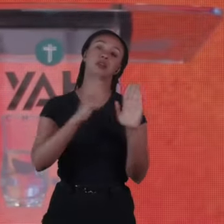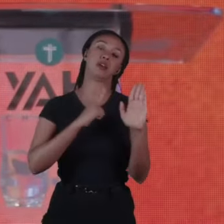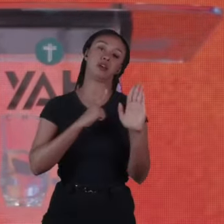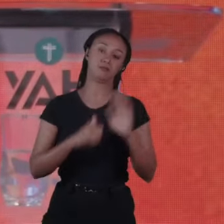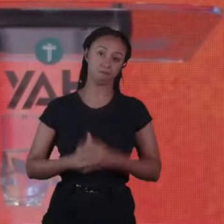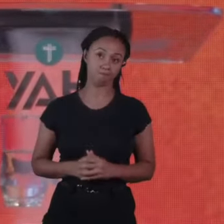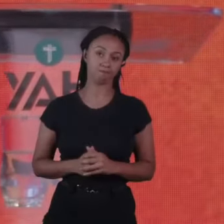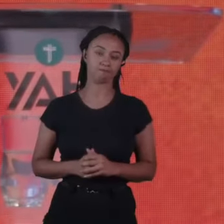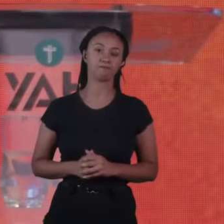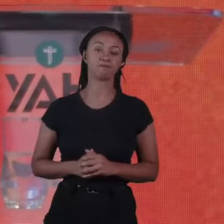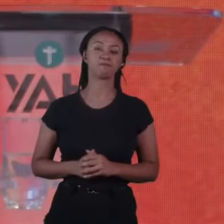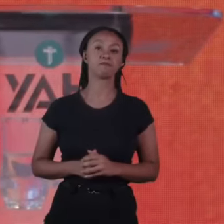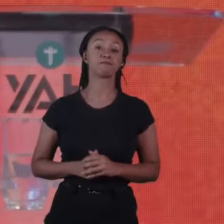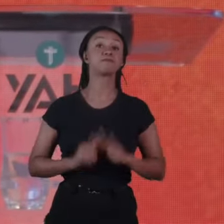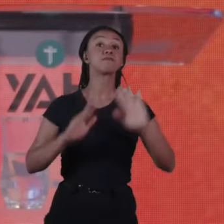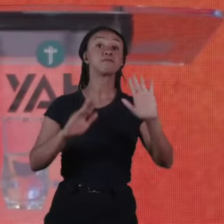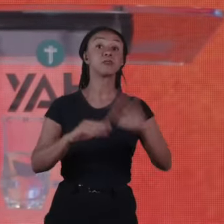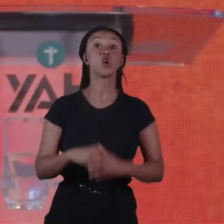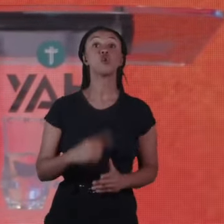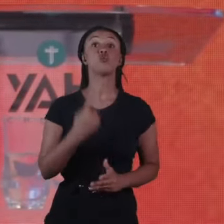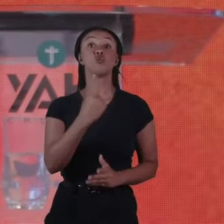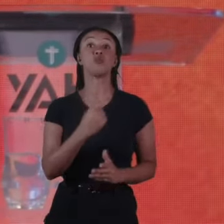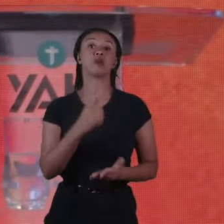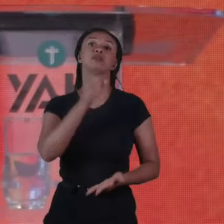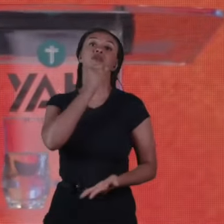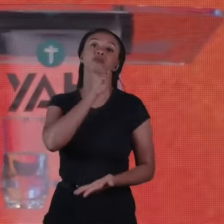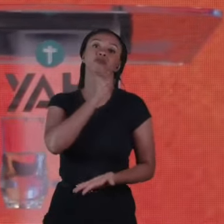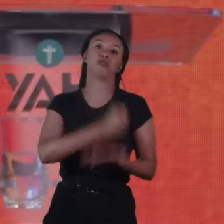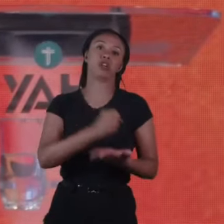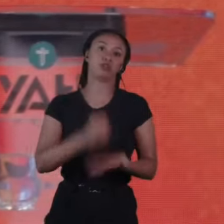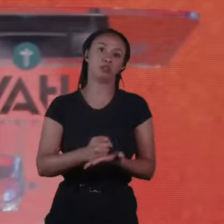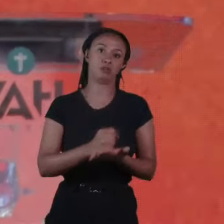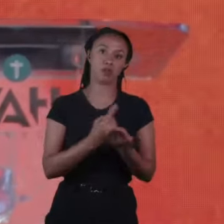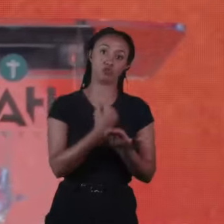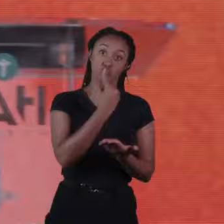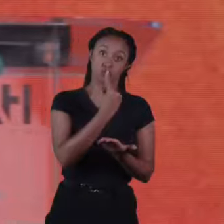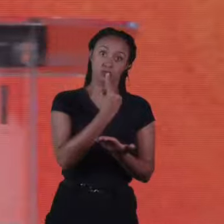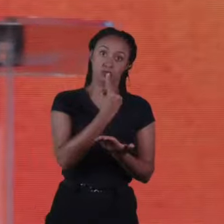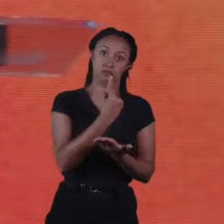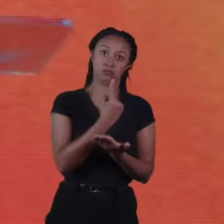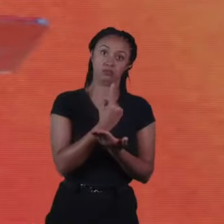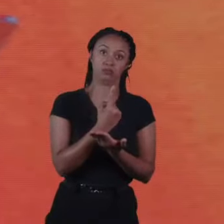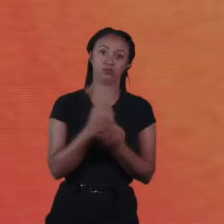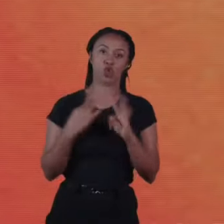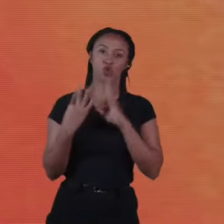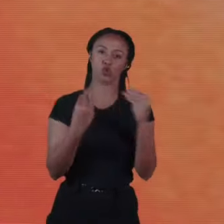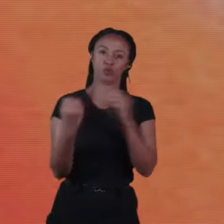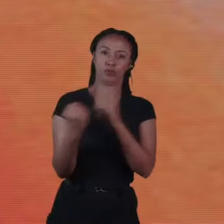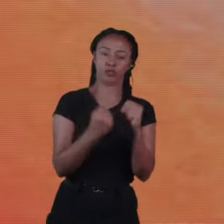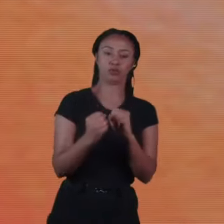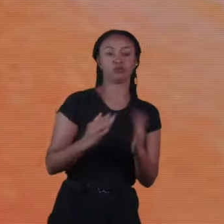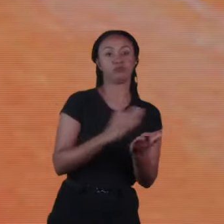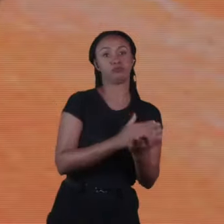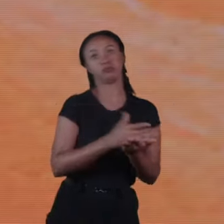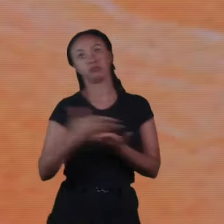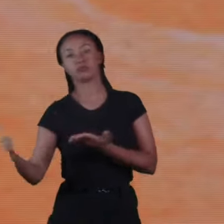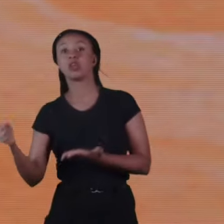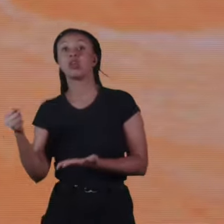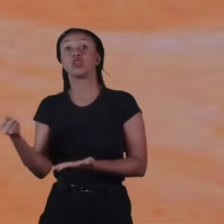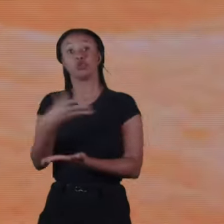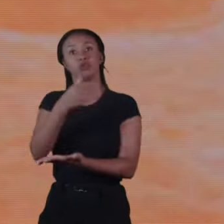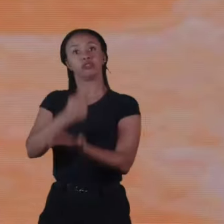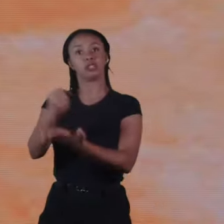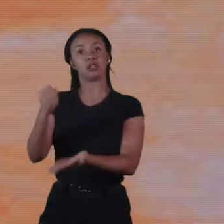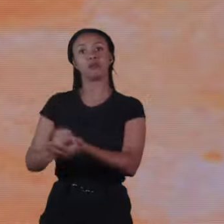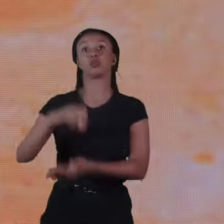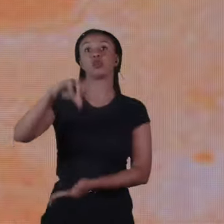9 delas são no Apocalipse. E eu acho engraçado Aqui o apóstolo Martini fala muito,